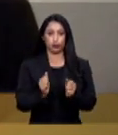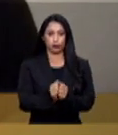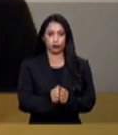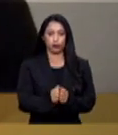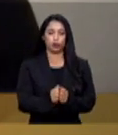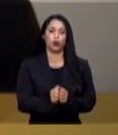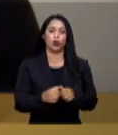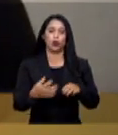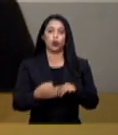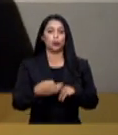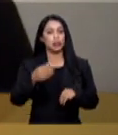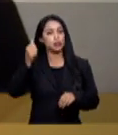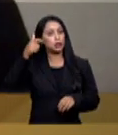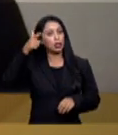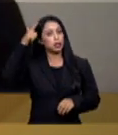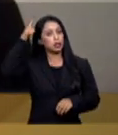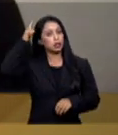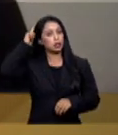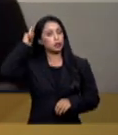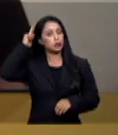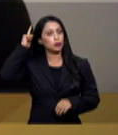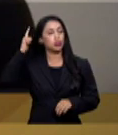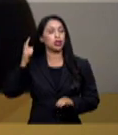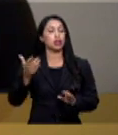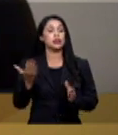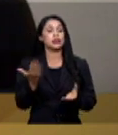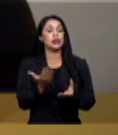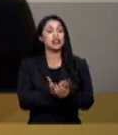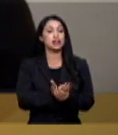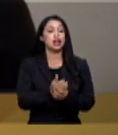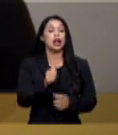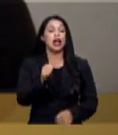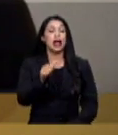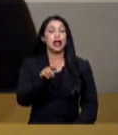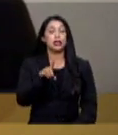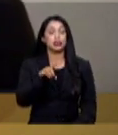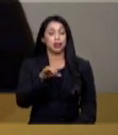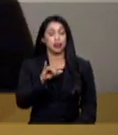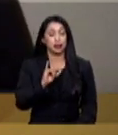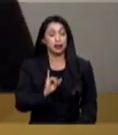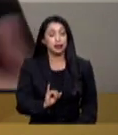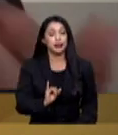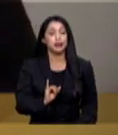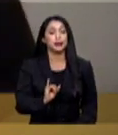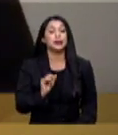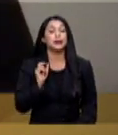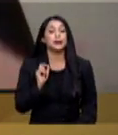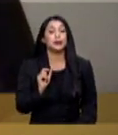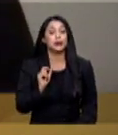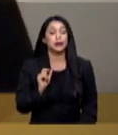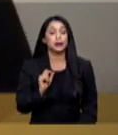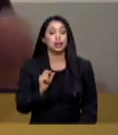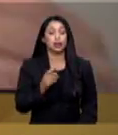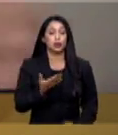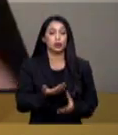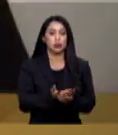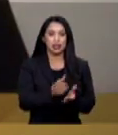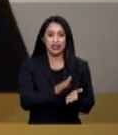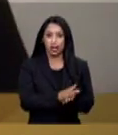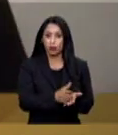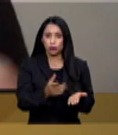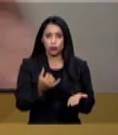Alexandre Moraes neste caso, porque se trata de uma ação direta de inconstitucionalidade e eu não tenho nos autos